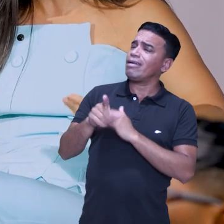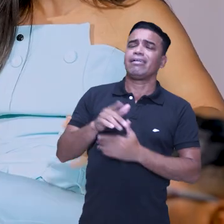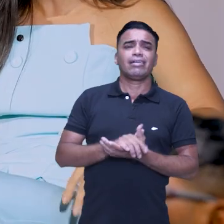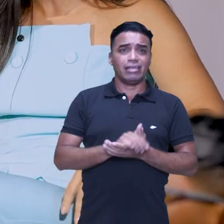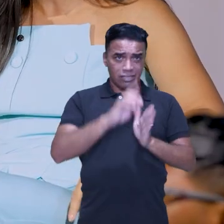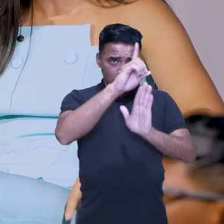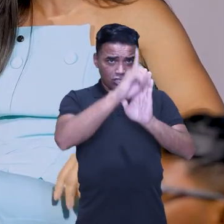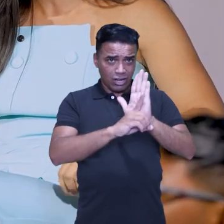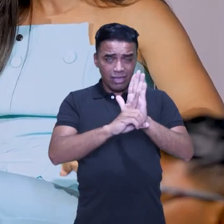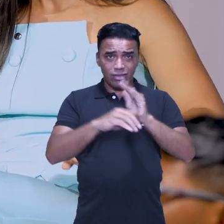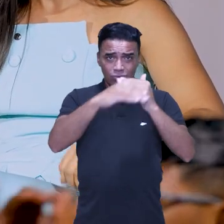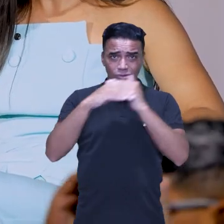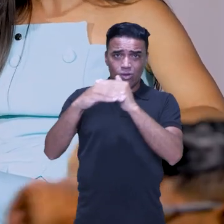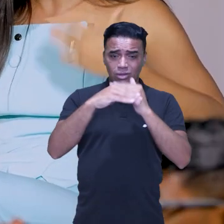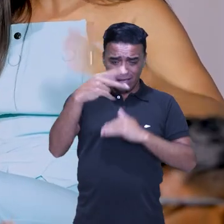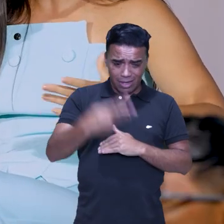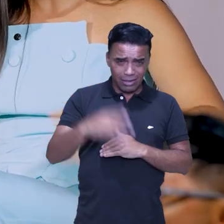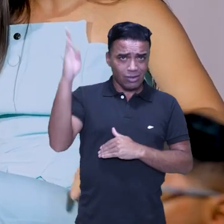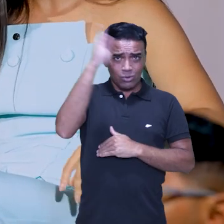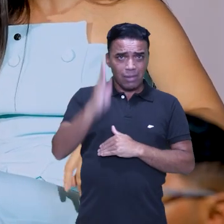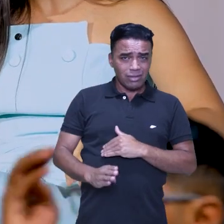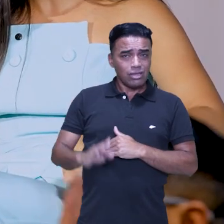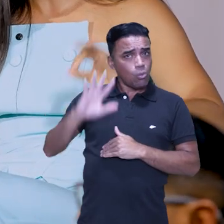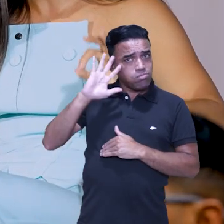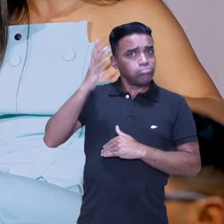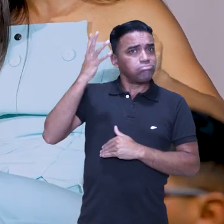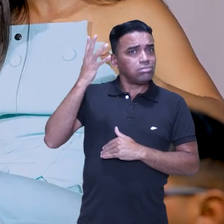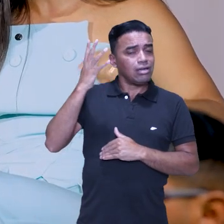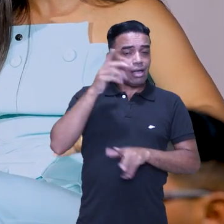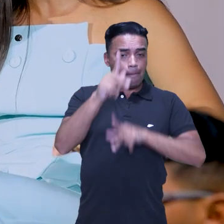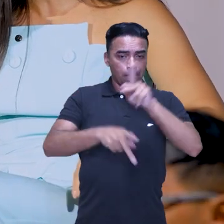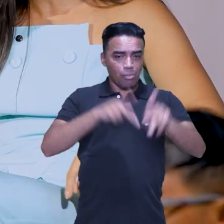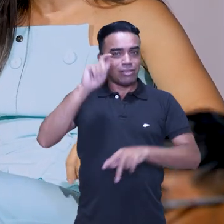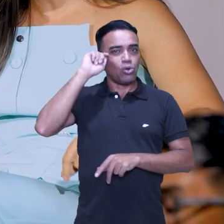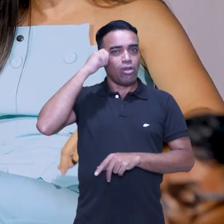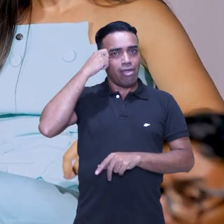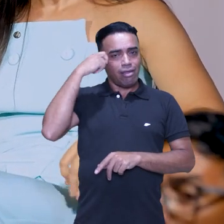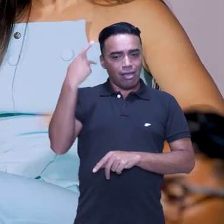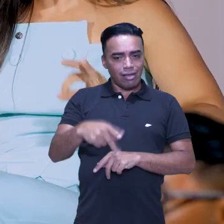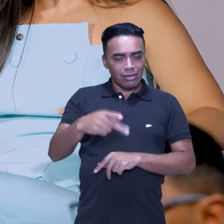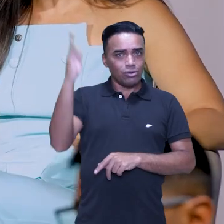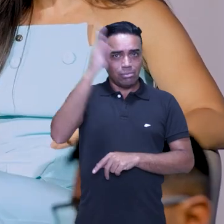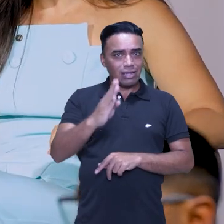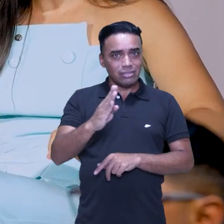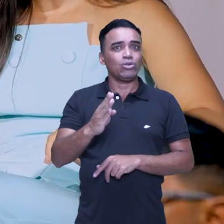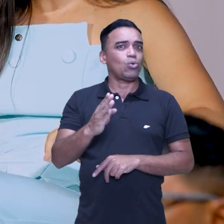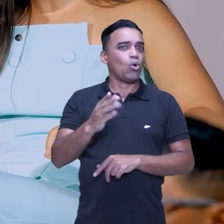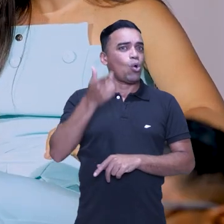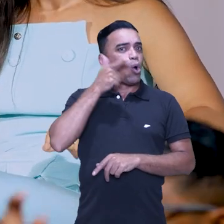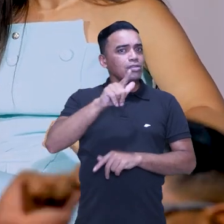é palpável no Brasil. Nós podemos afirmar que a população negra hoje no Brasil, ela frui de